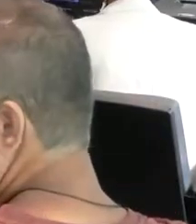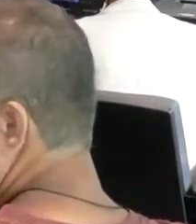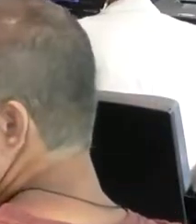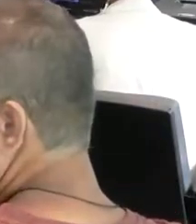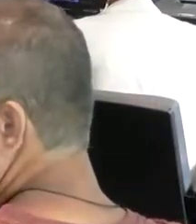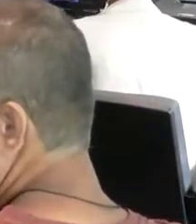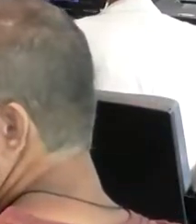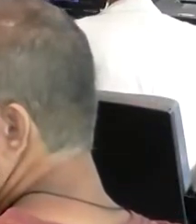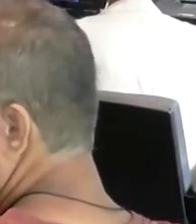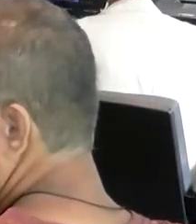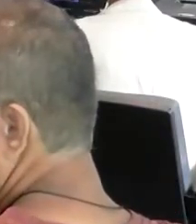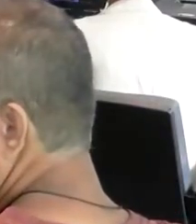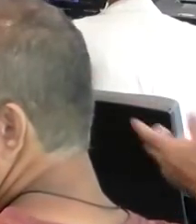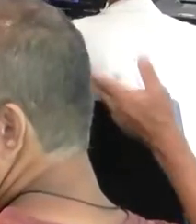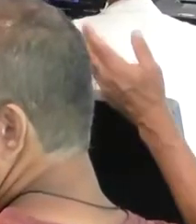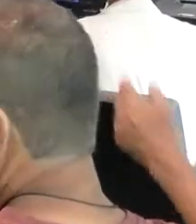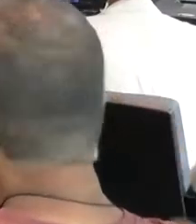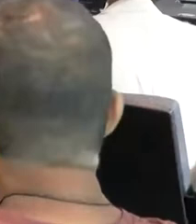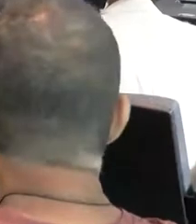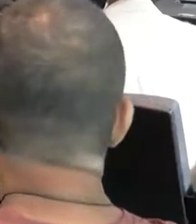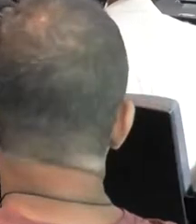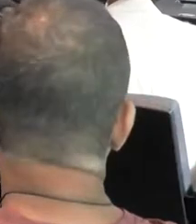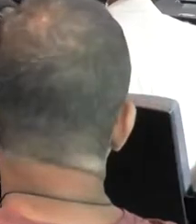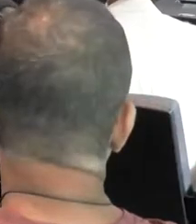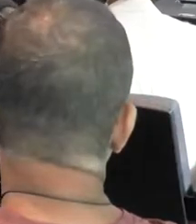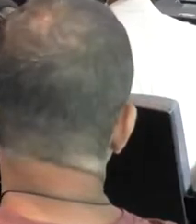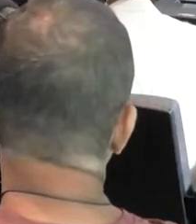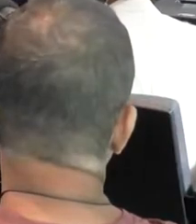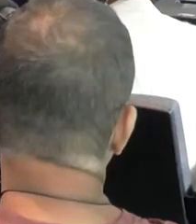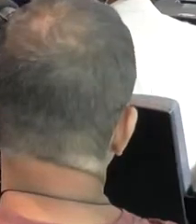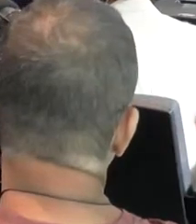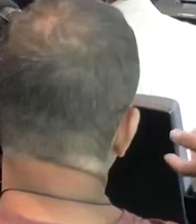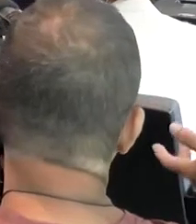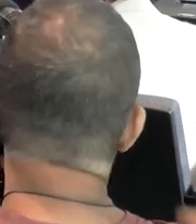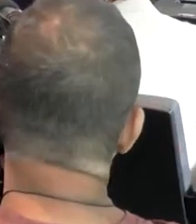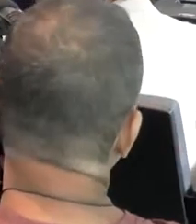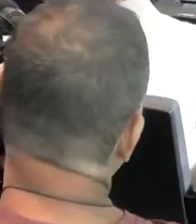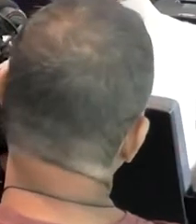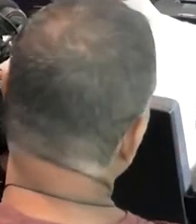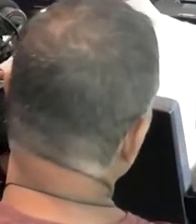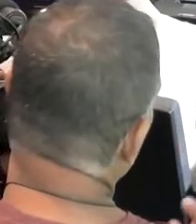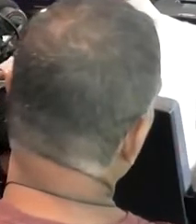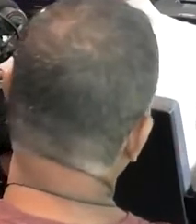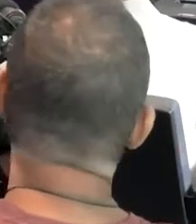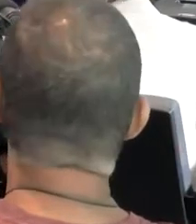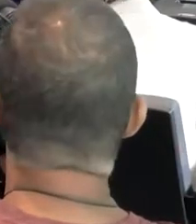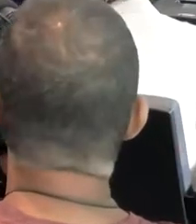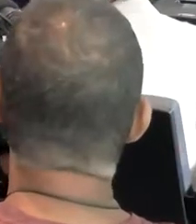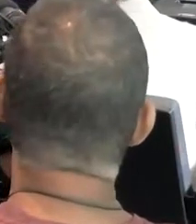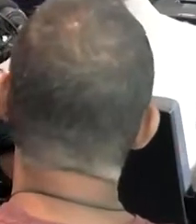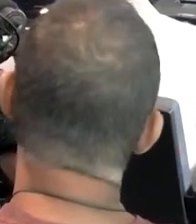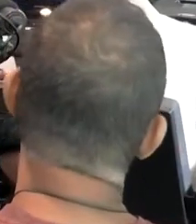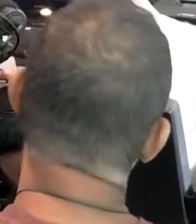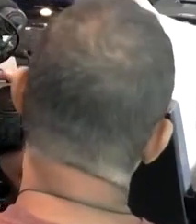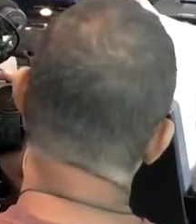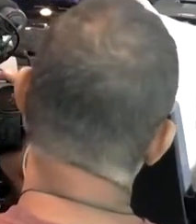E aí E aí o